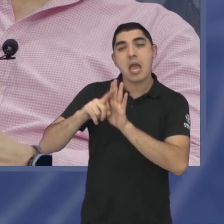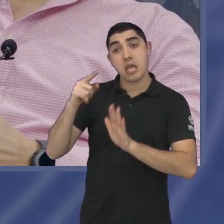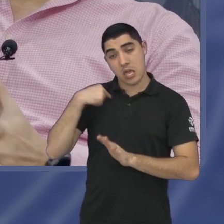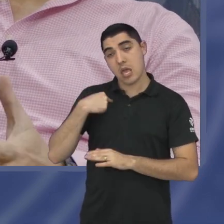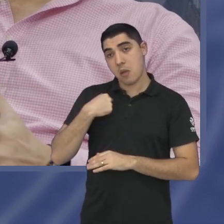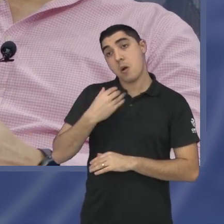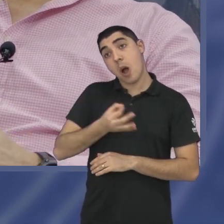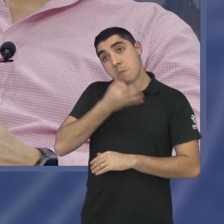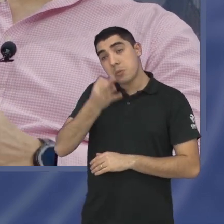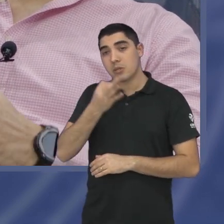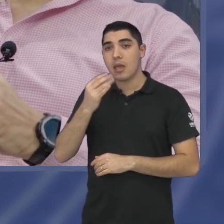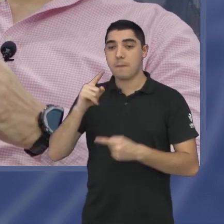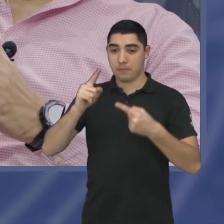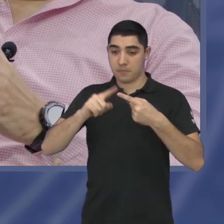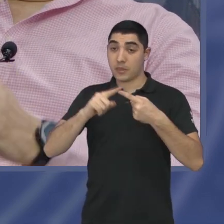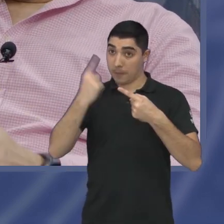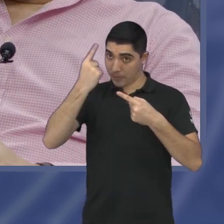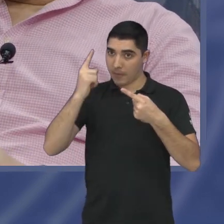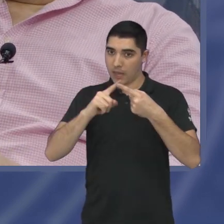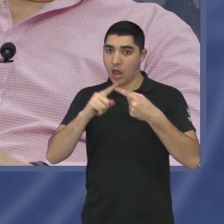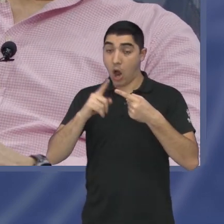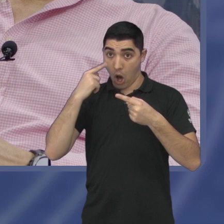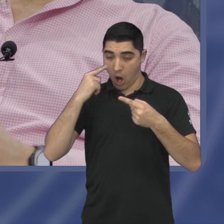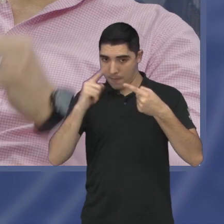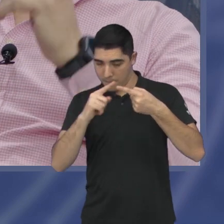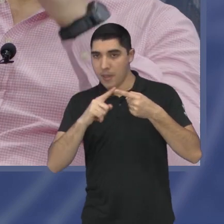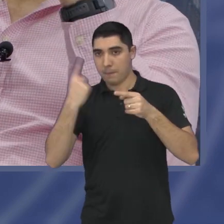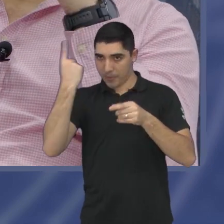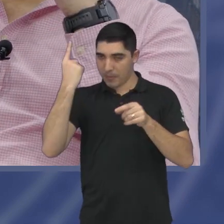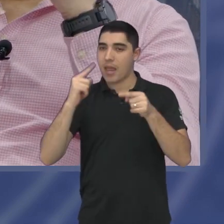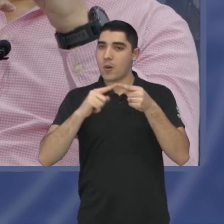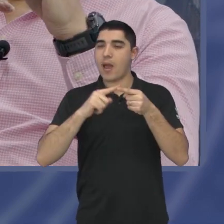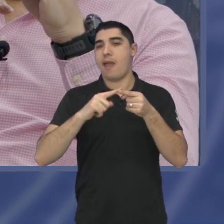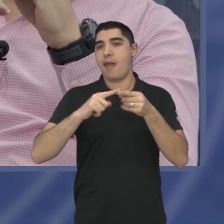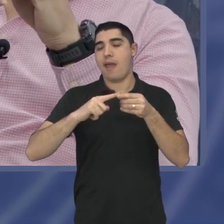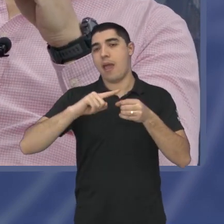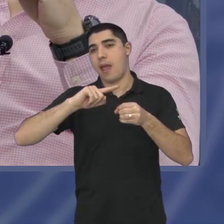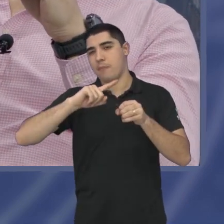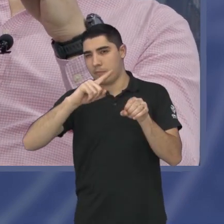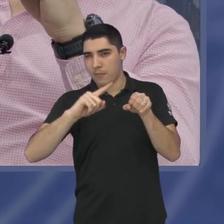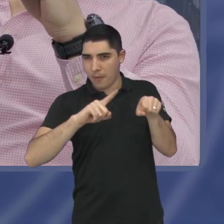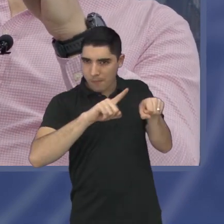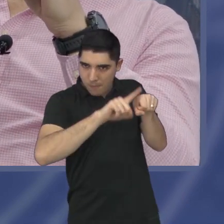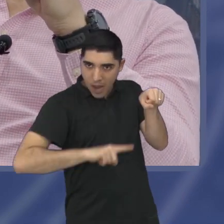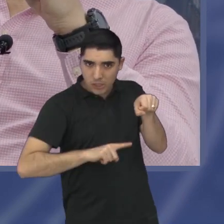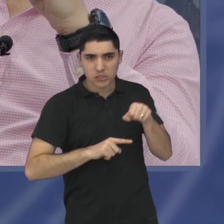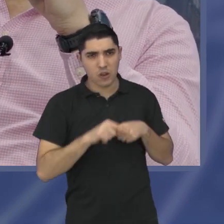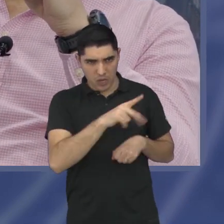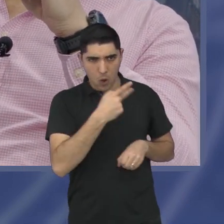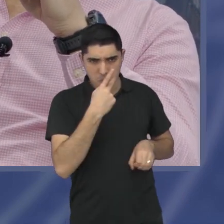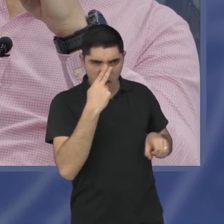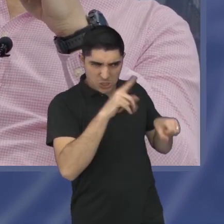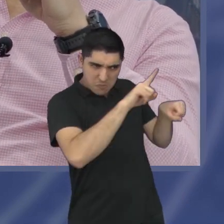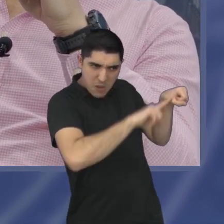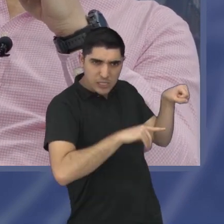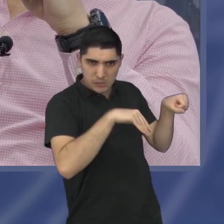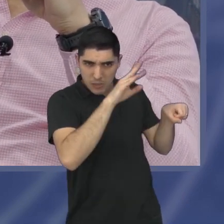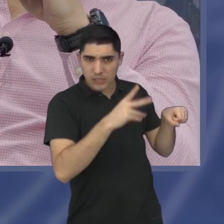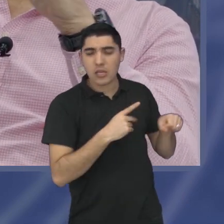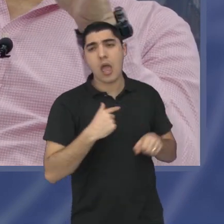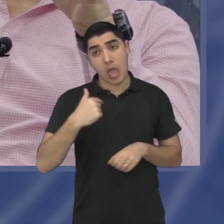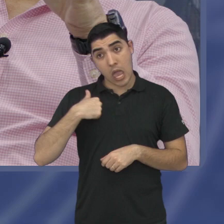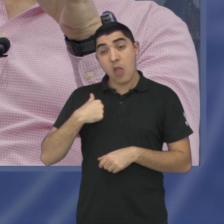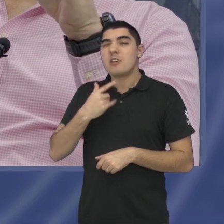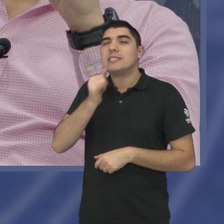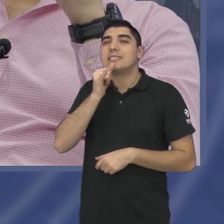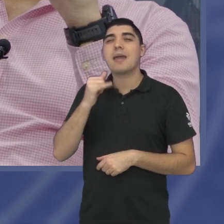aposta seria Marte, nessa ordem. Marte, o subsolo... Marte mais provável, então. Marte,